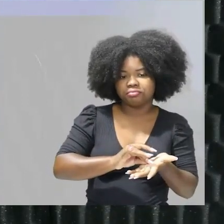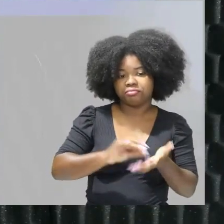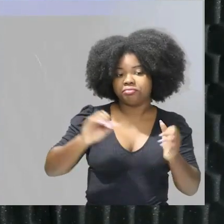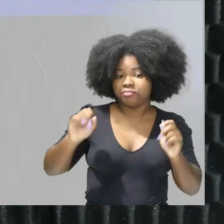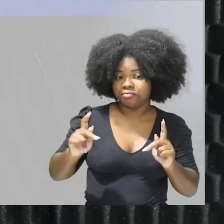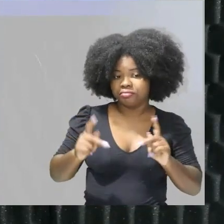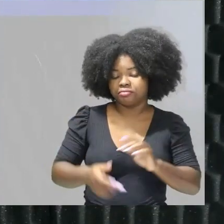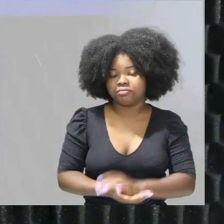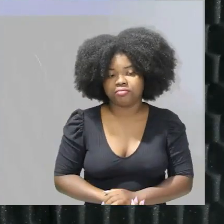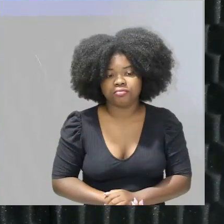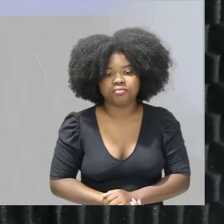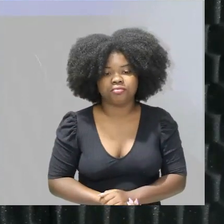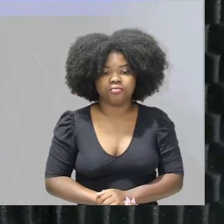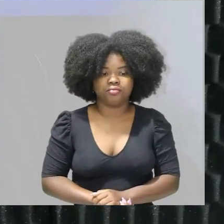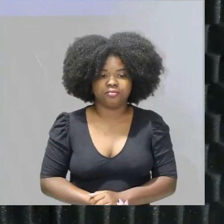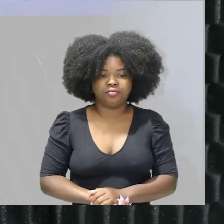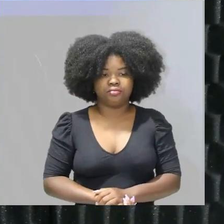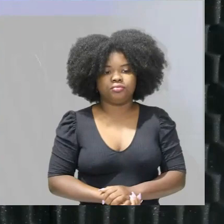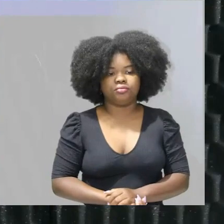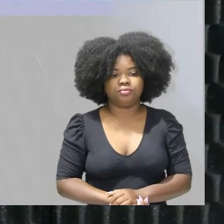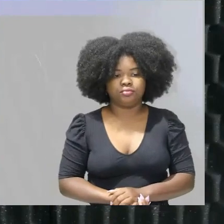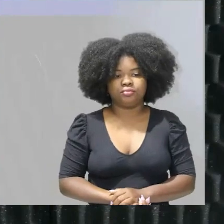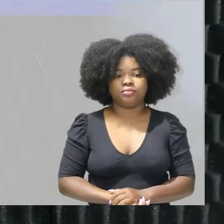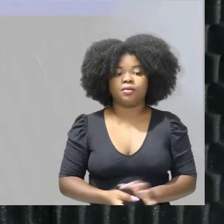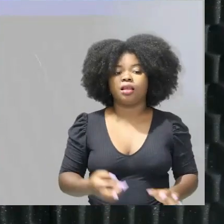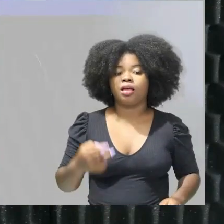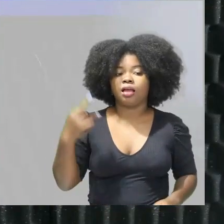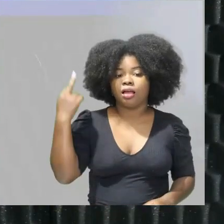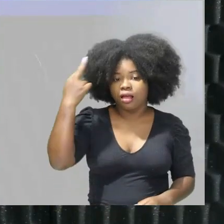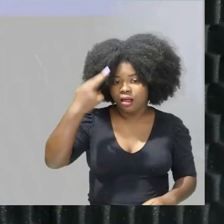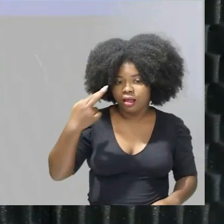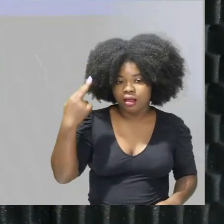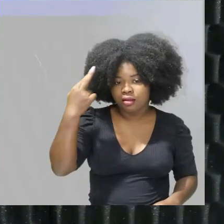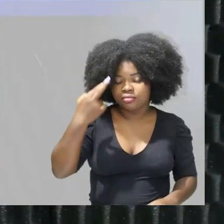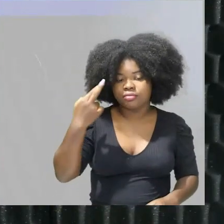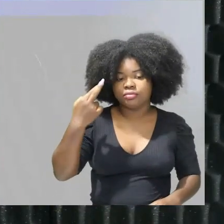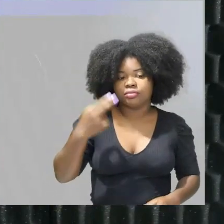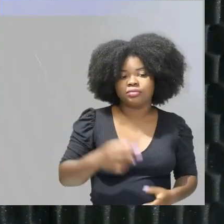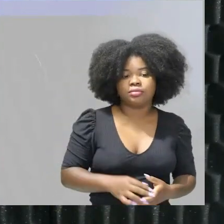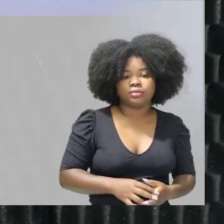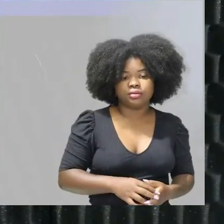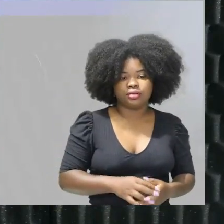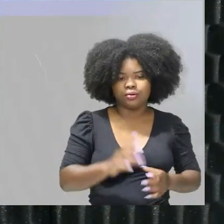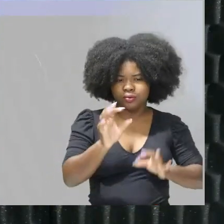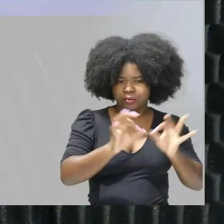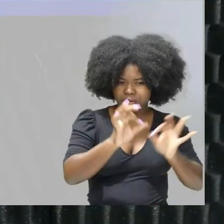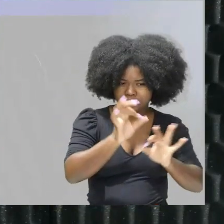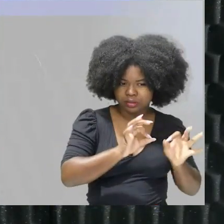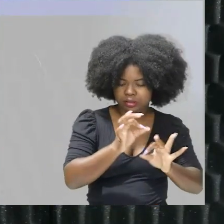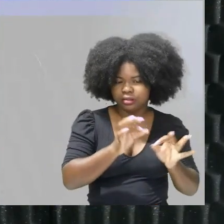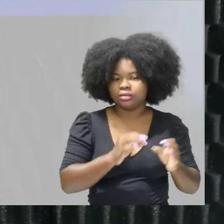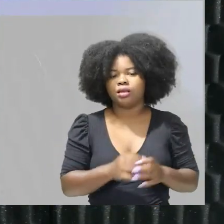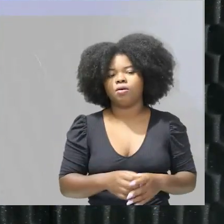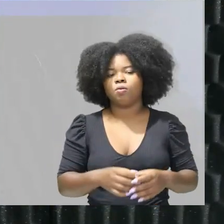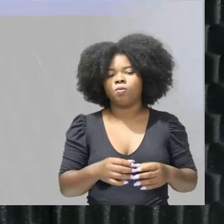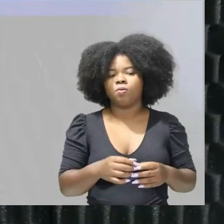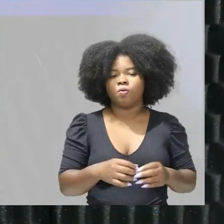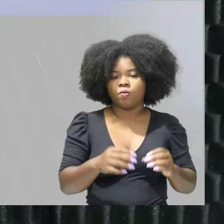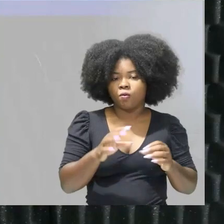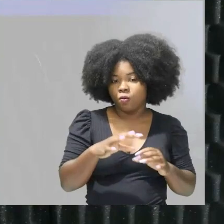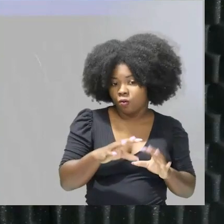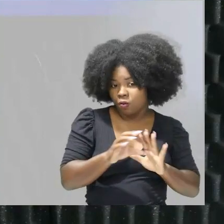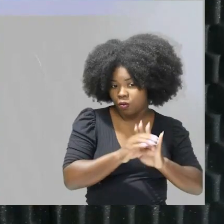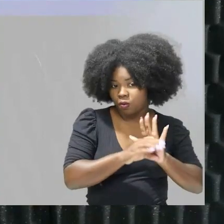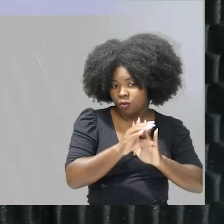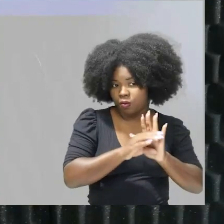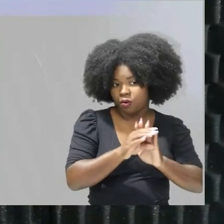fornece a razão síntese elabora conceitos Então vamos lá